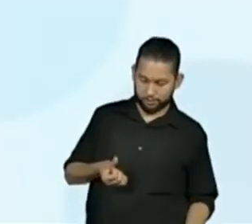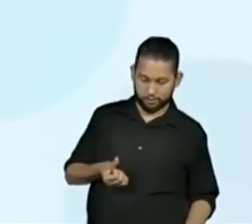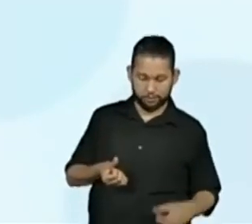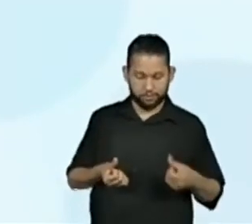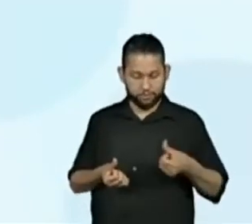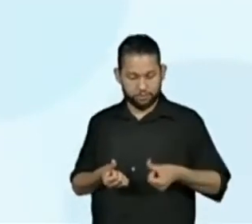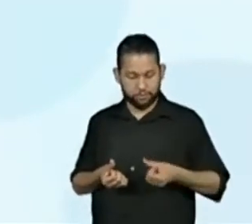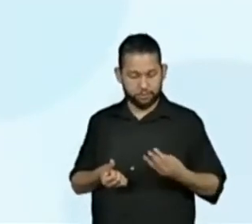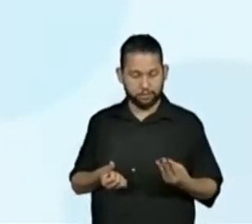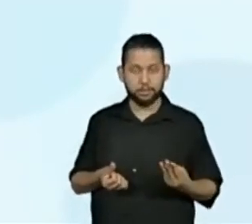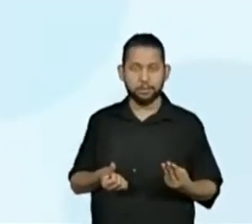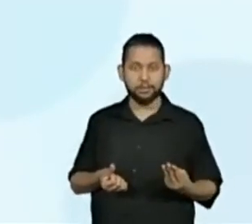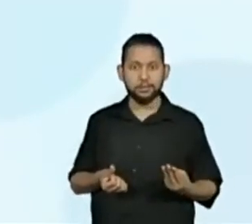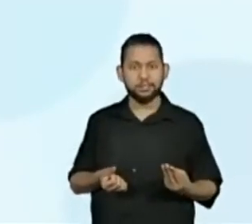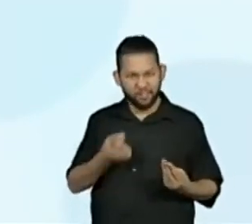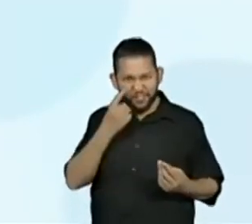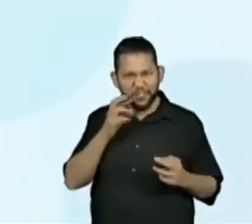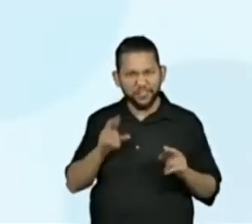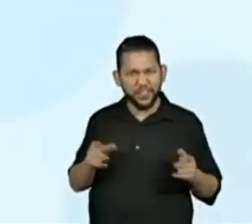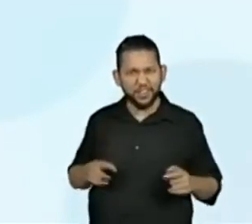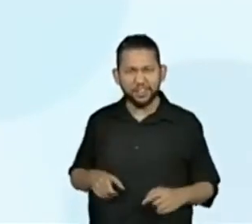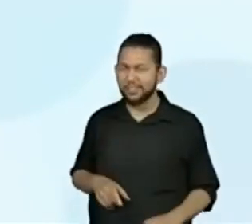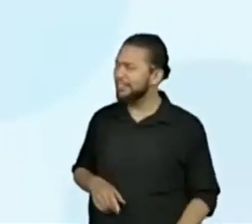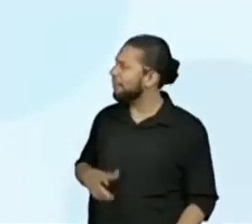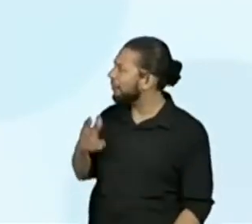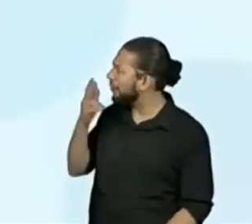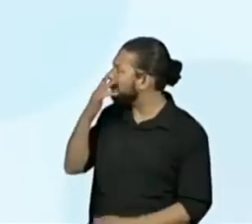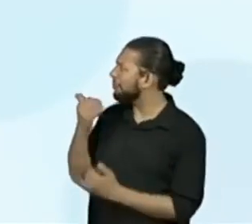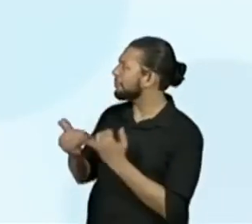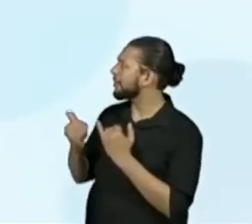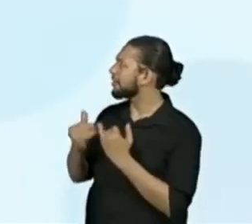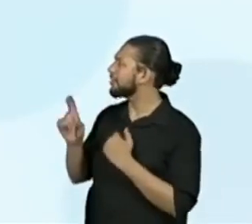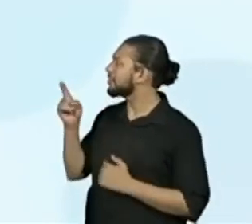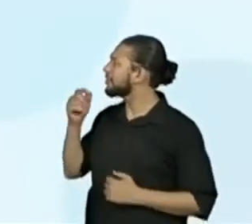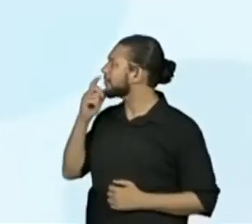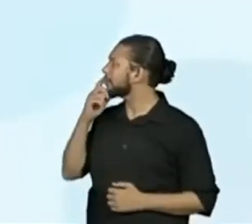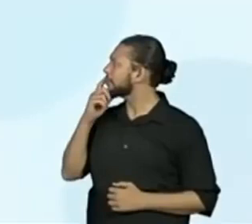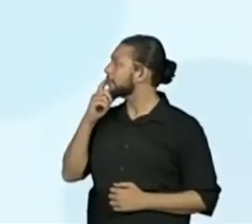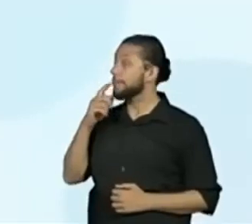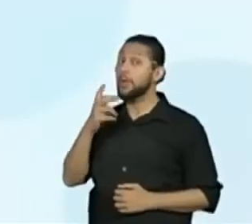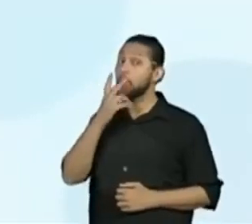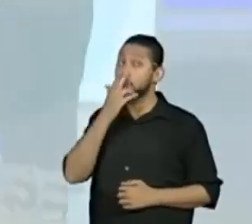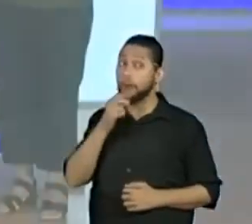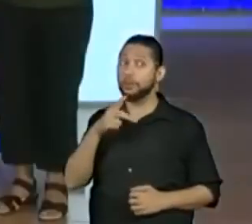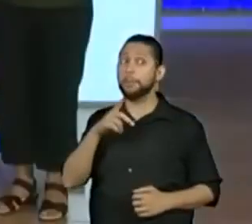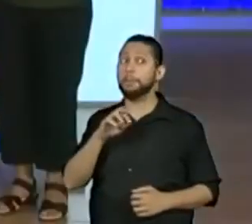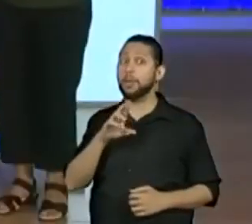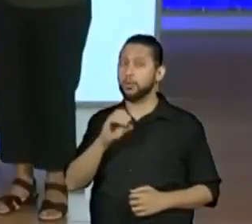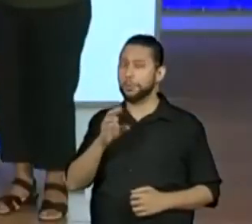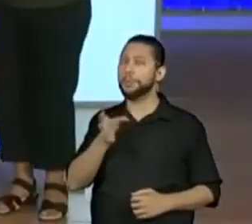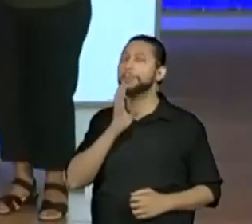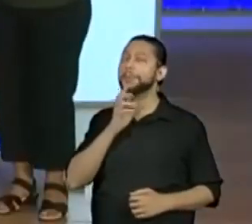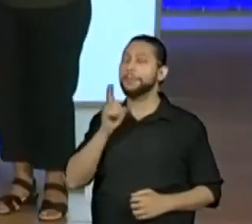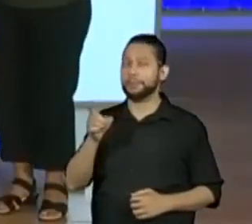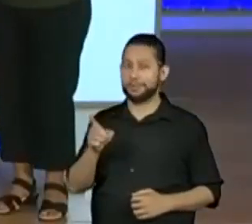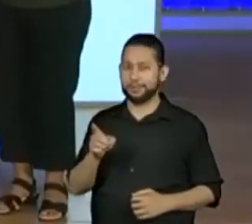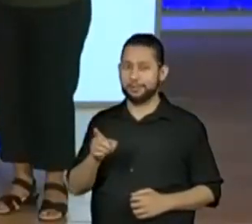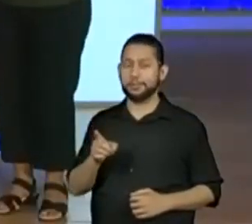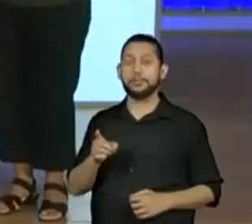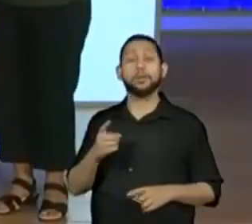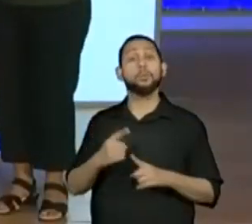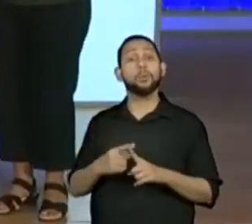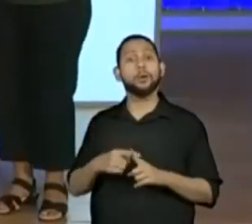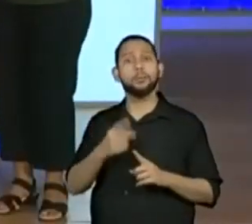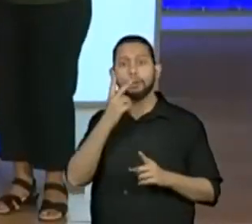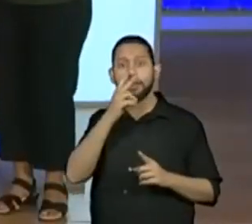dois? Olha só, eu tenho certeza aí que o Pedro aí na casa dele está falando que eles estão com as